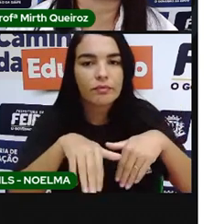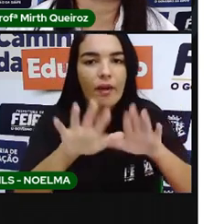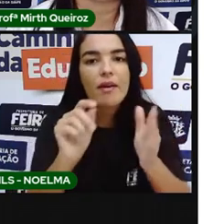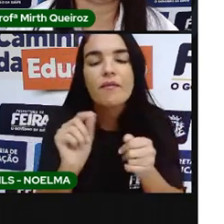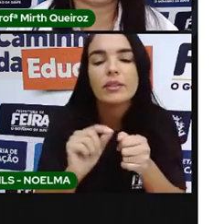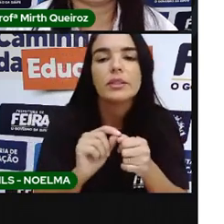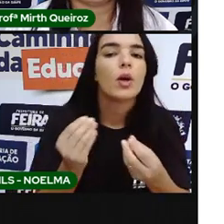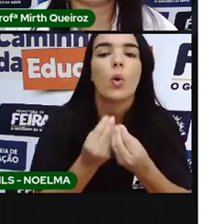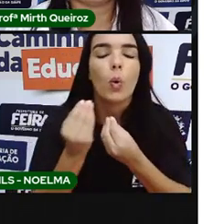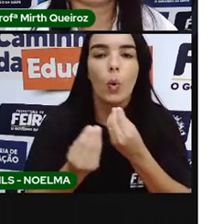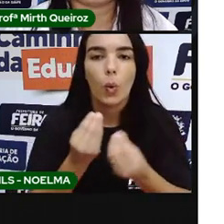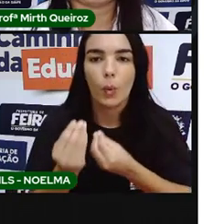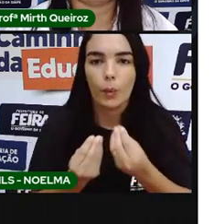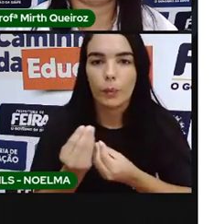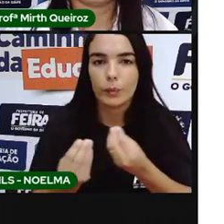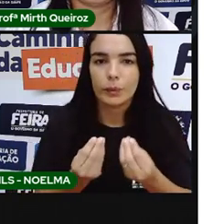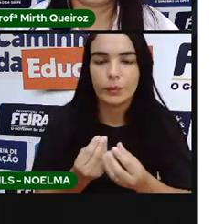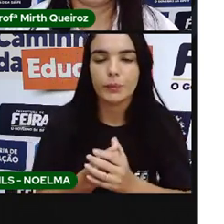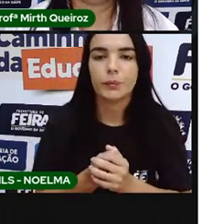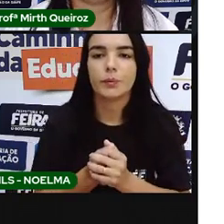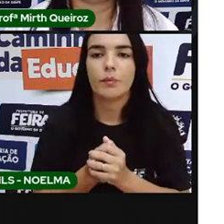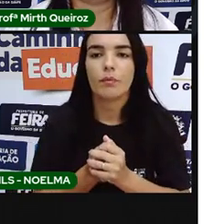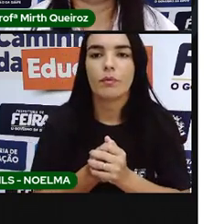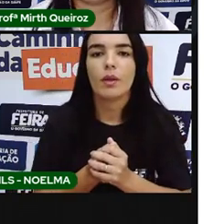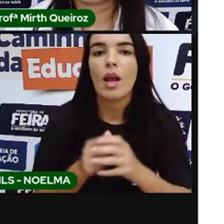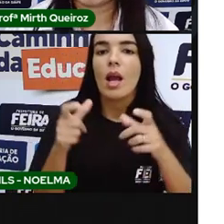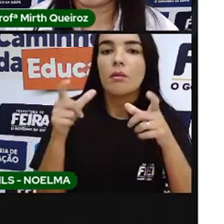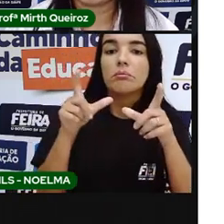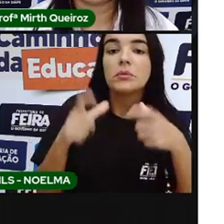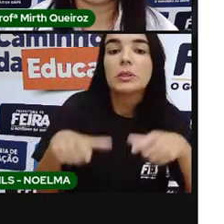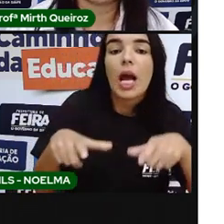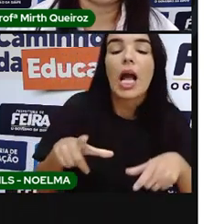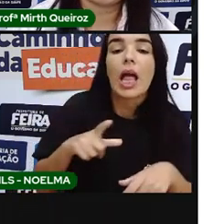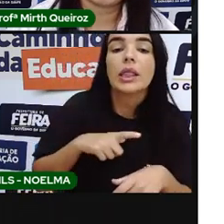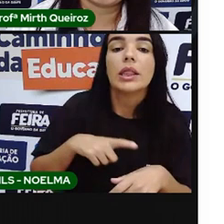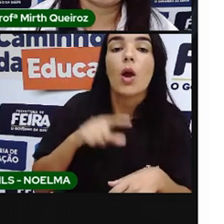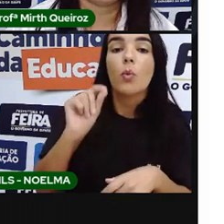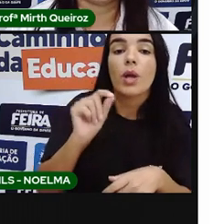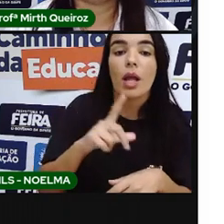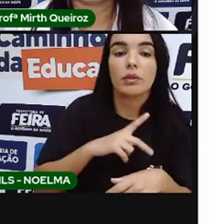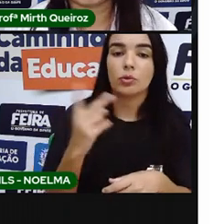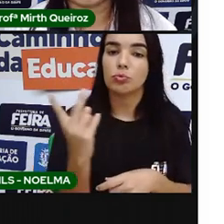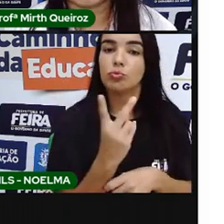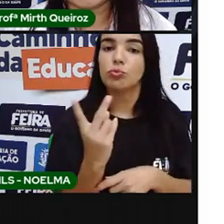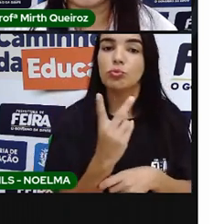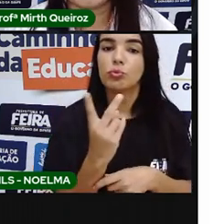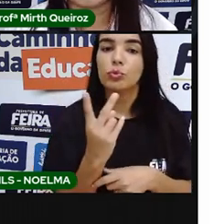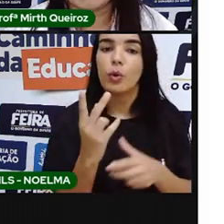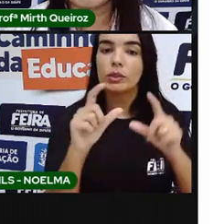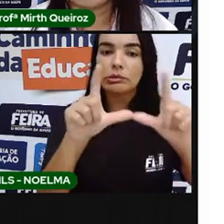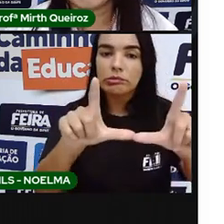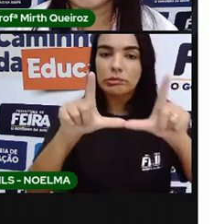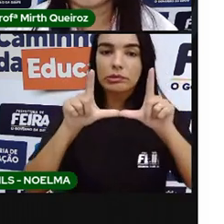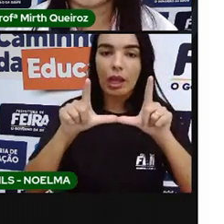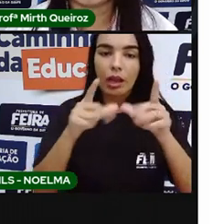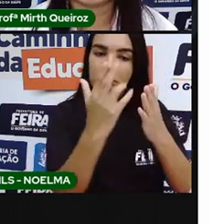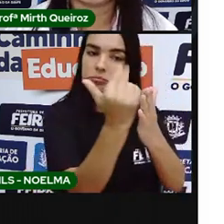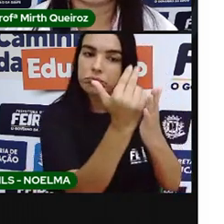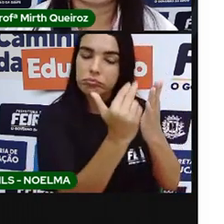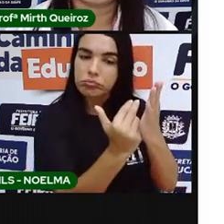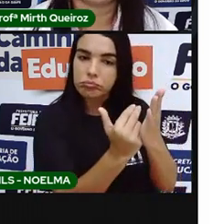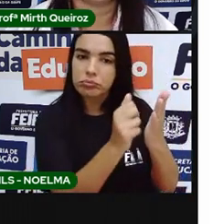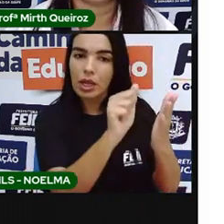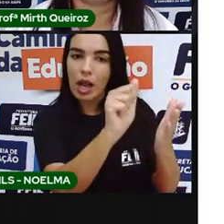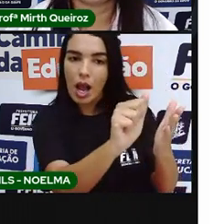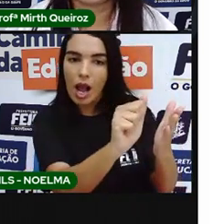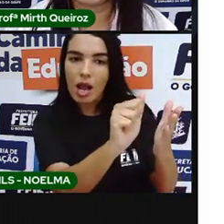vocês né o percurso que você onde tem duas telas uma de deprê e uma de rodinha que tem que retrata bem a